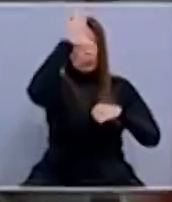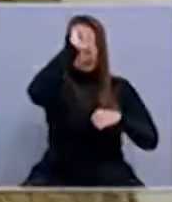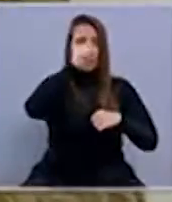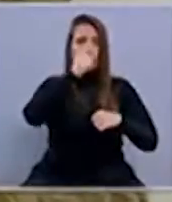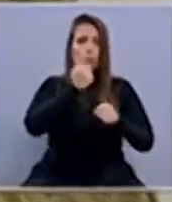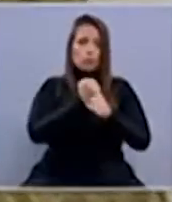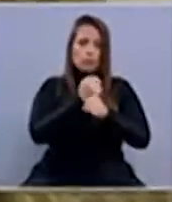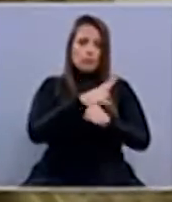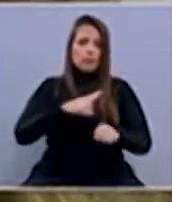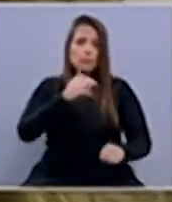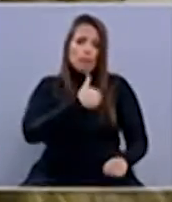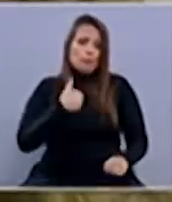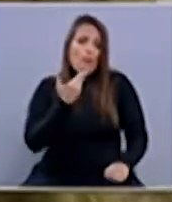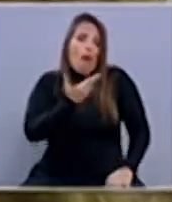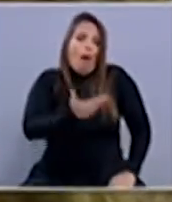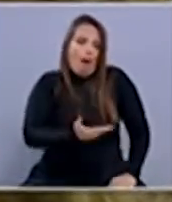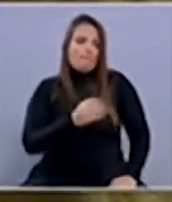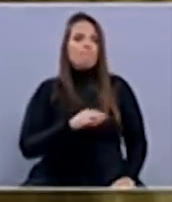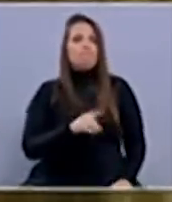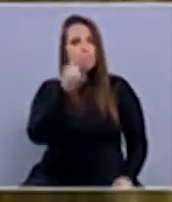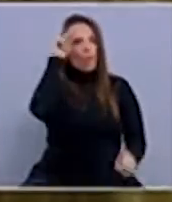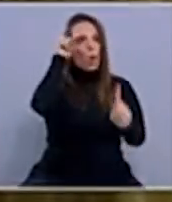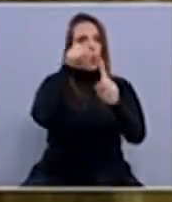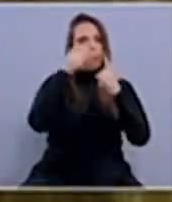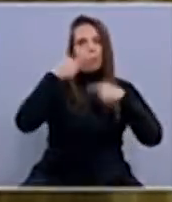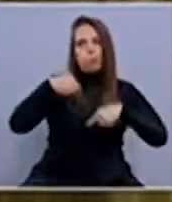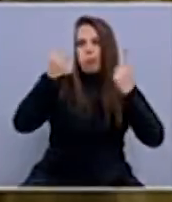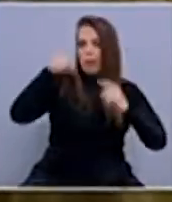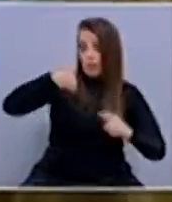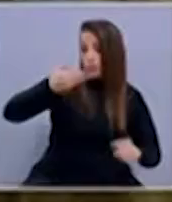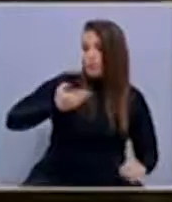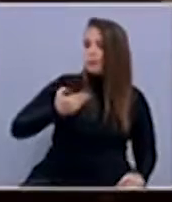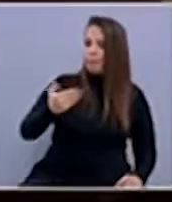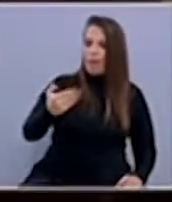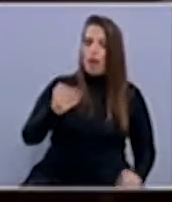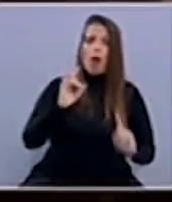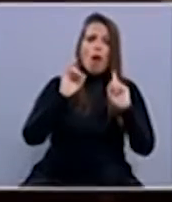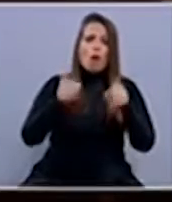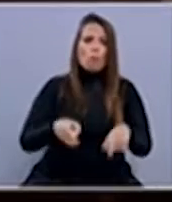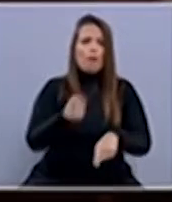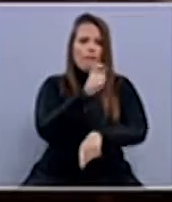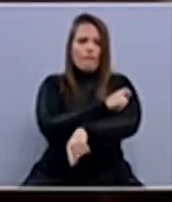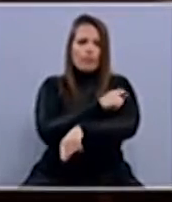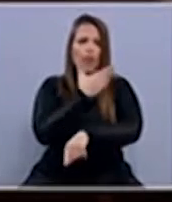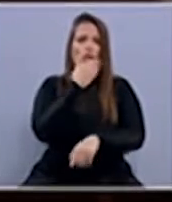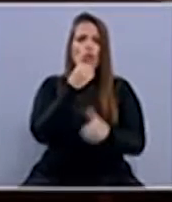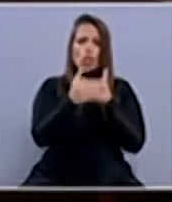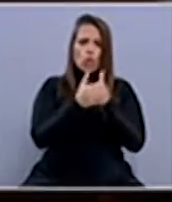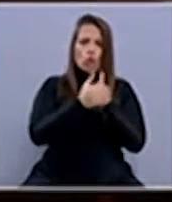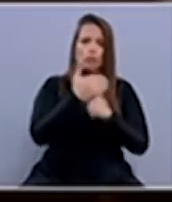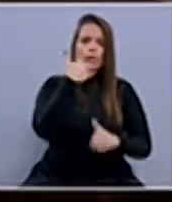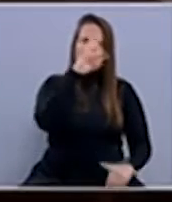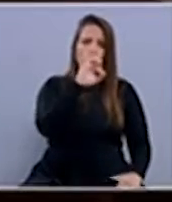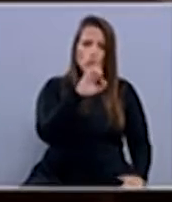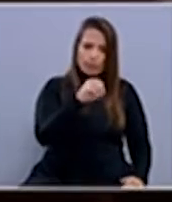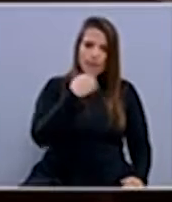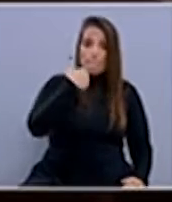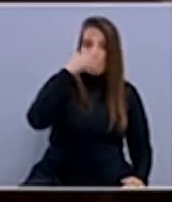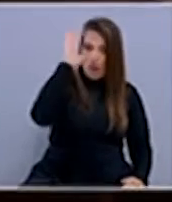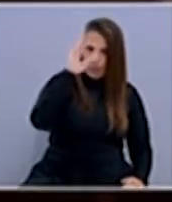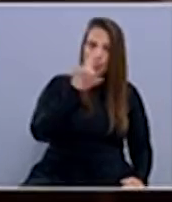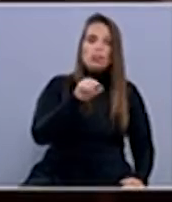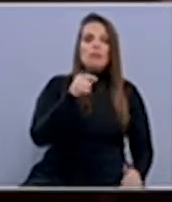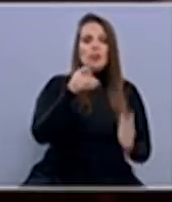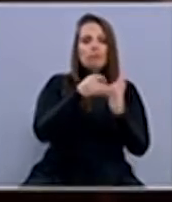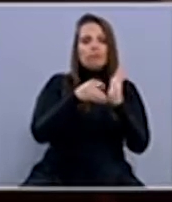Serviço Nacional de Saúde. O objetivo anunciado para esta semana é iniciar a vacinação dos idosos com mais de 80 anos e